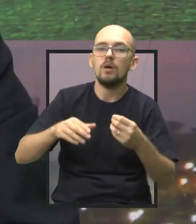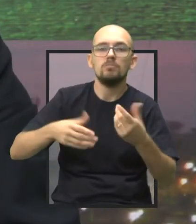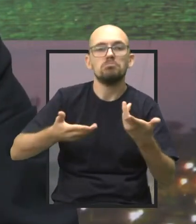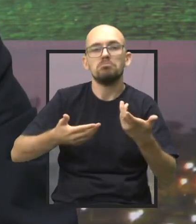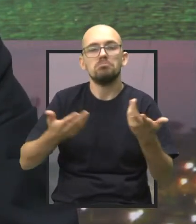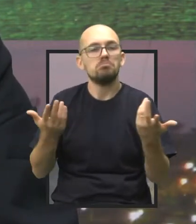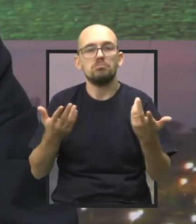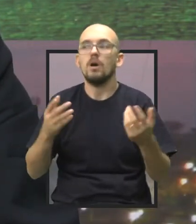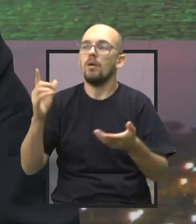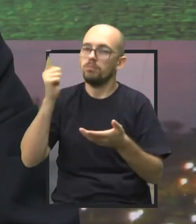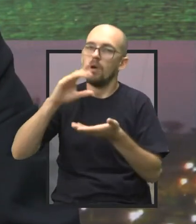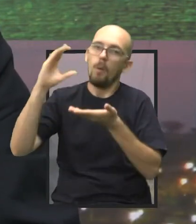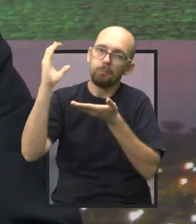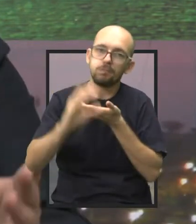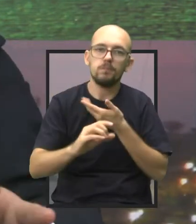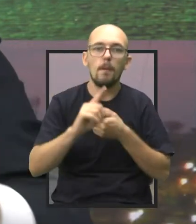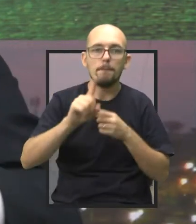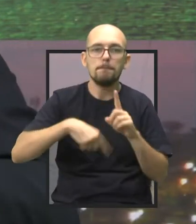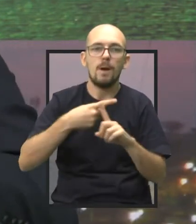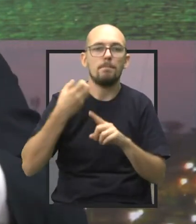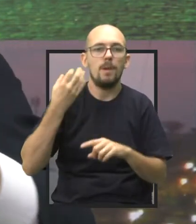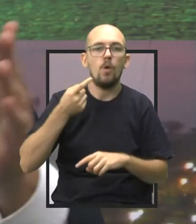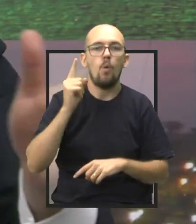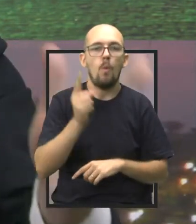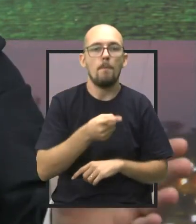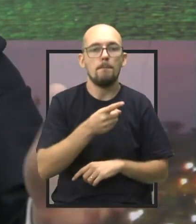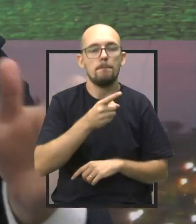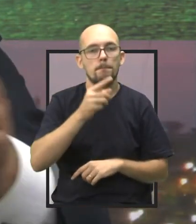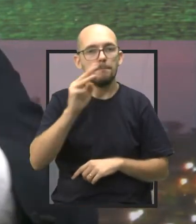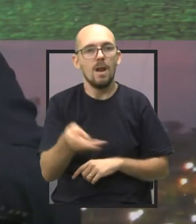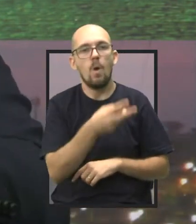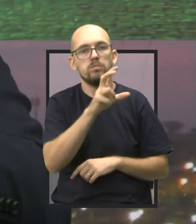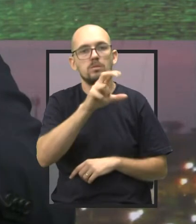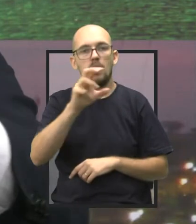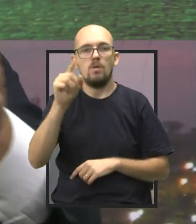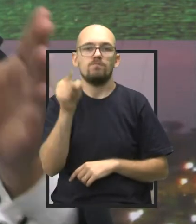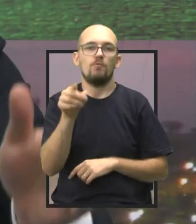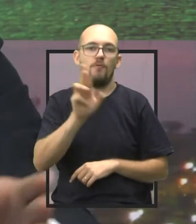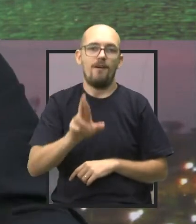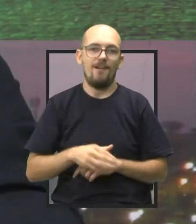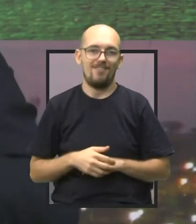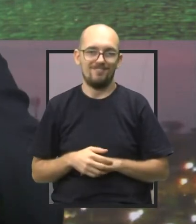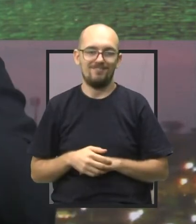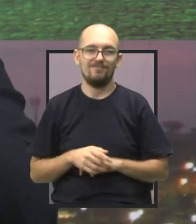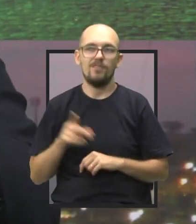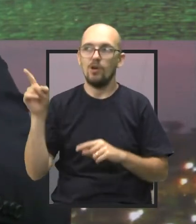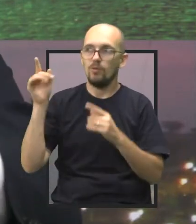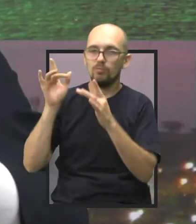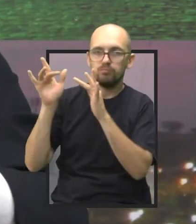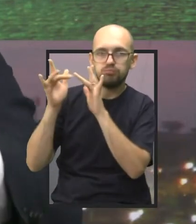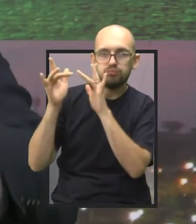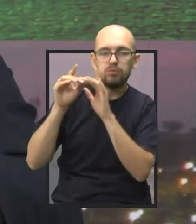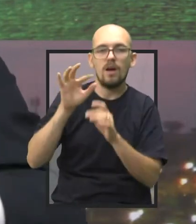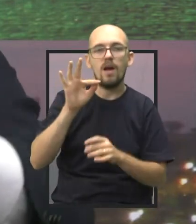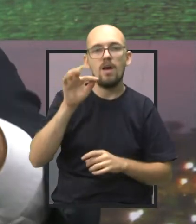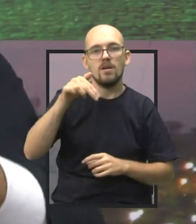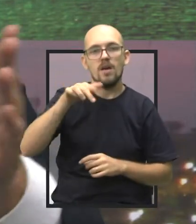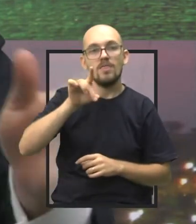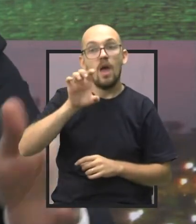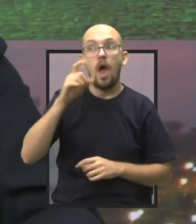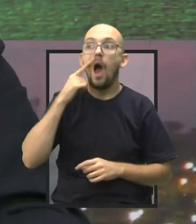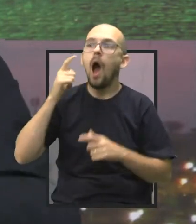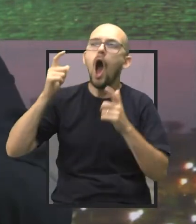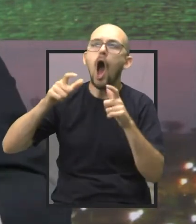de 1,5 milhão de reais, né? Eles nos direcionam para lá no FNDE, com quem a gente tinha que entrar, qual